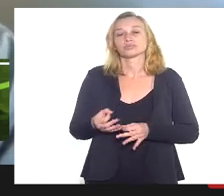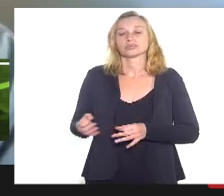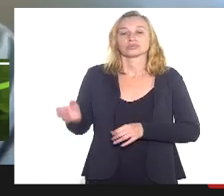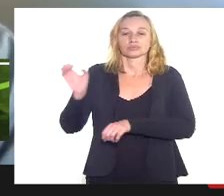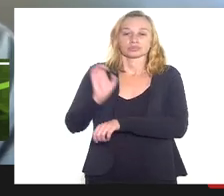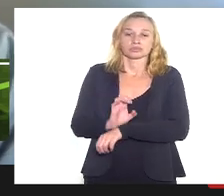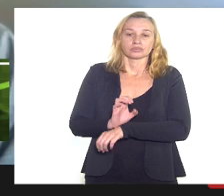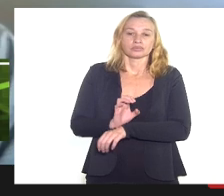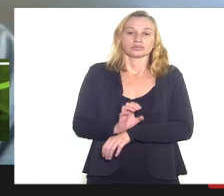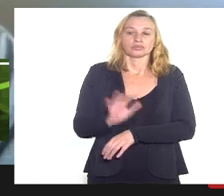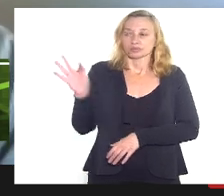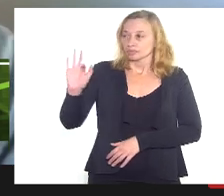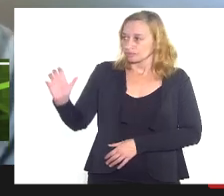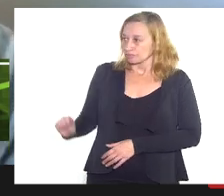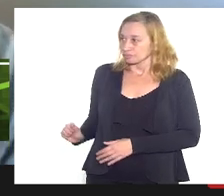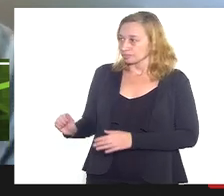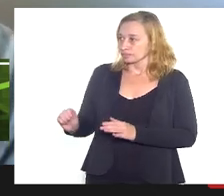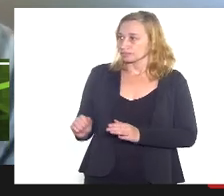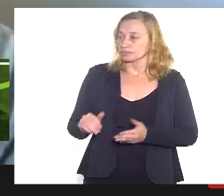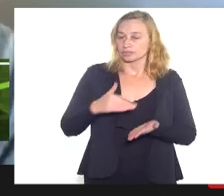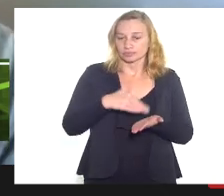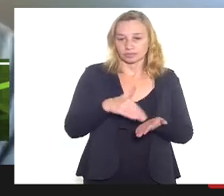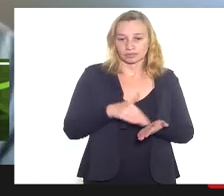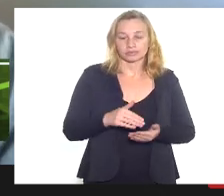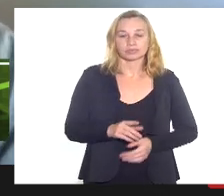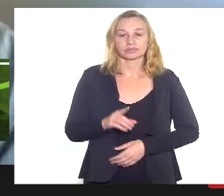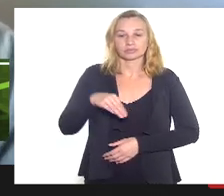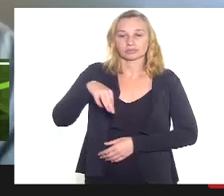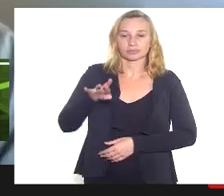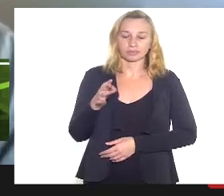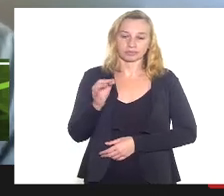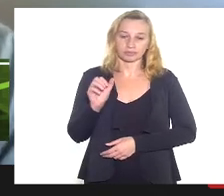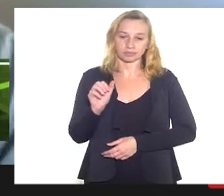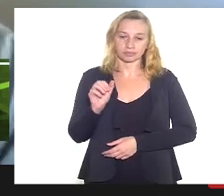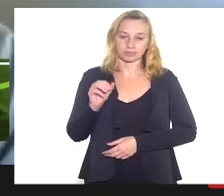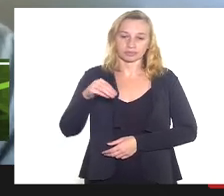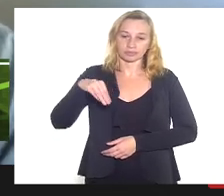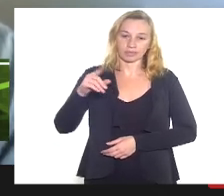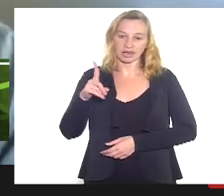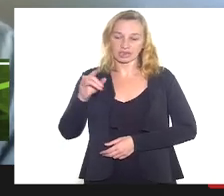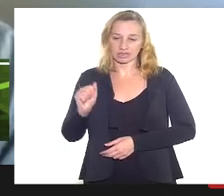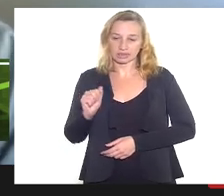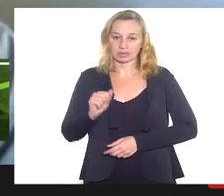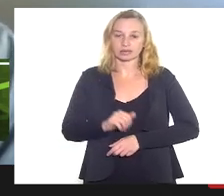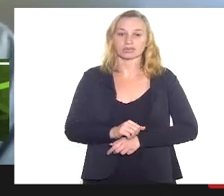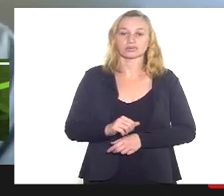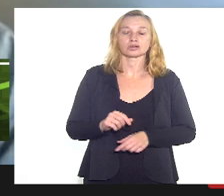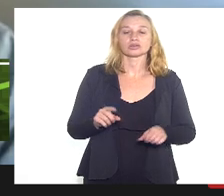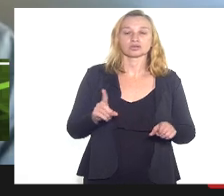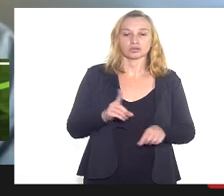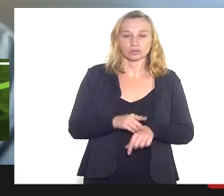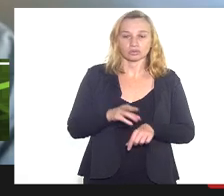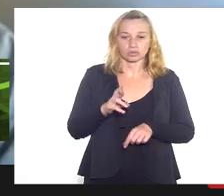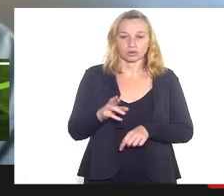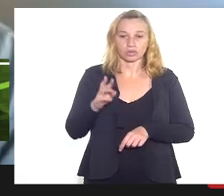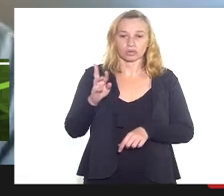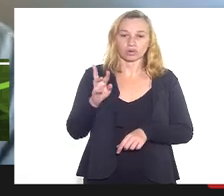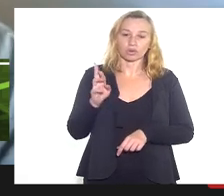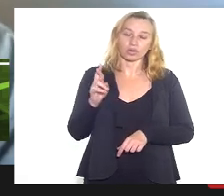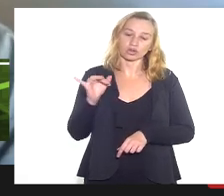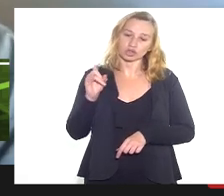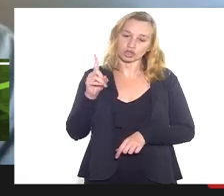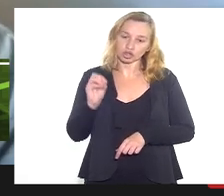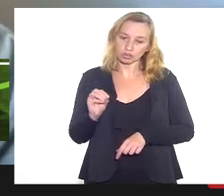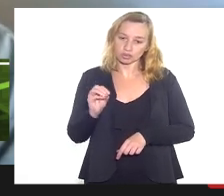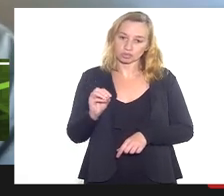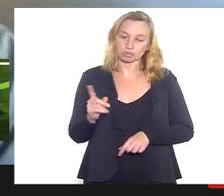Secretaria de Fazenda, a doutora Magda Chambriard, o doutor Rodrigo Lourenço,